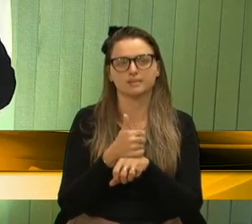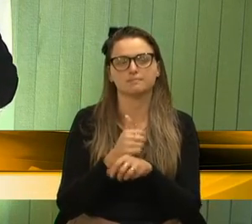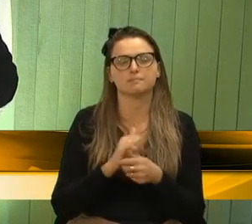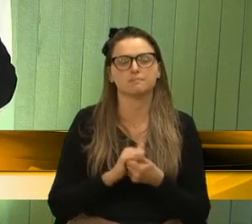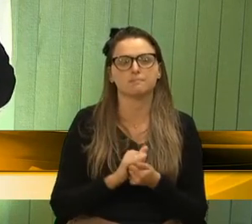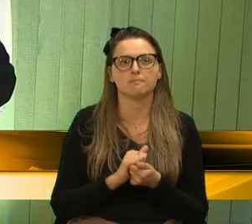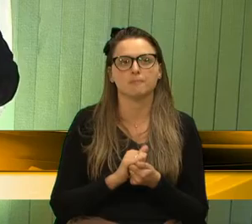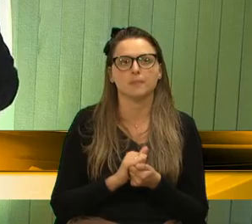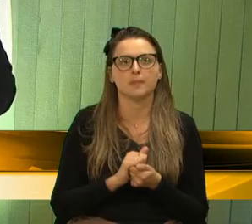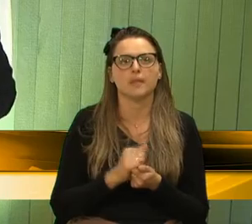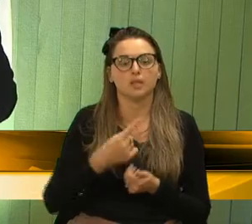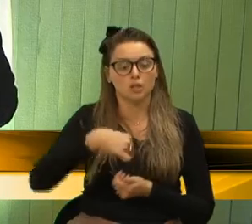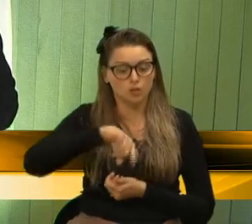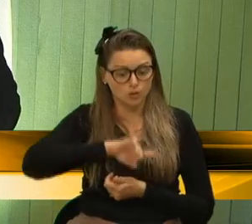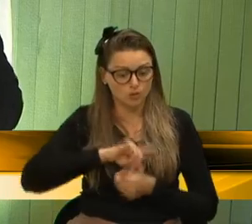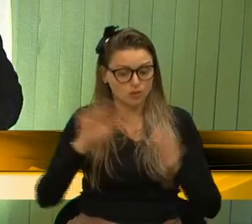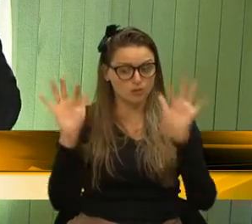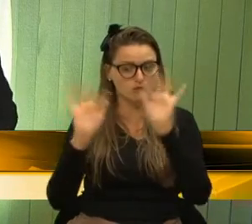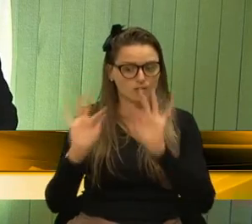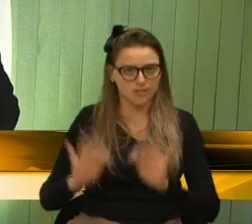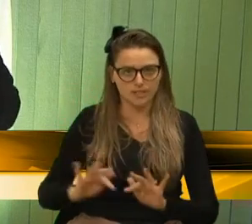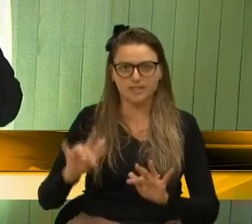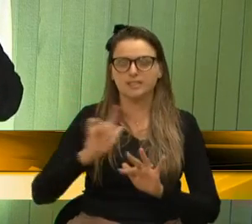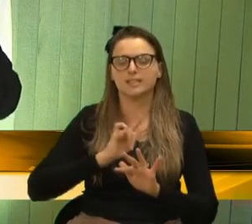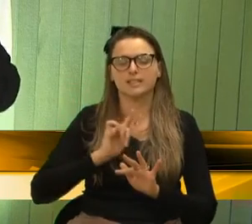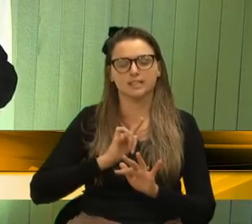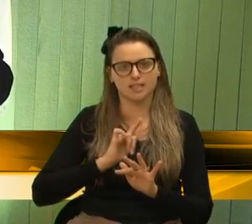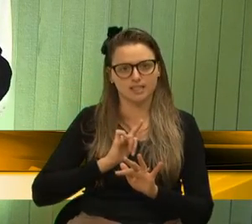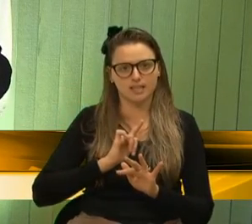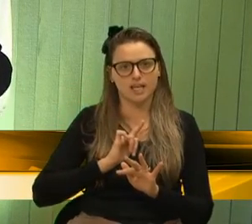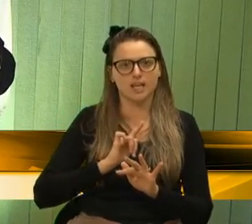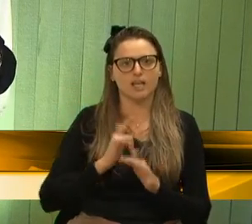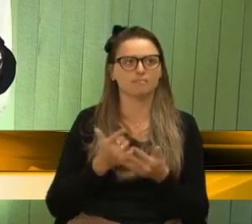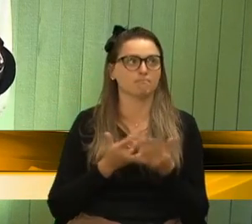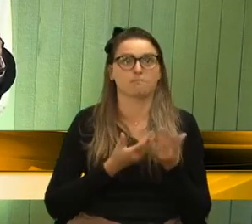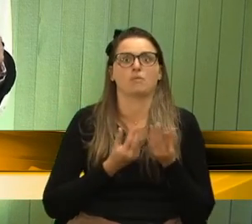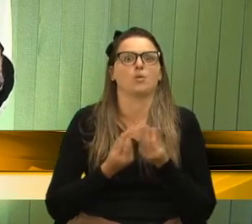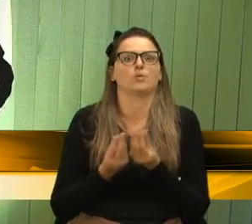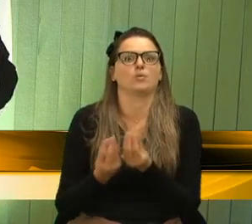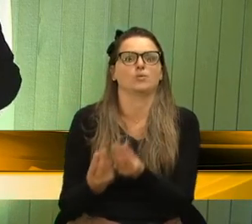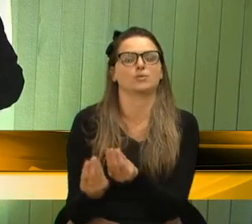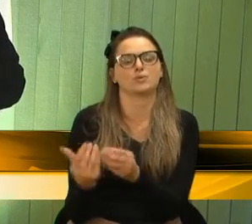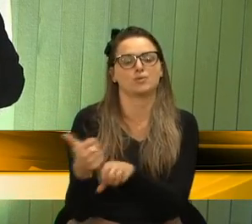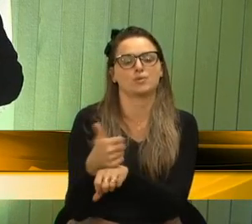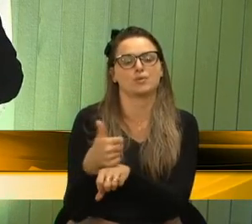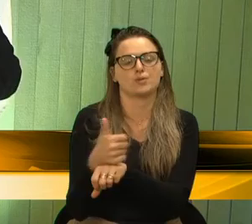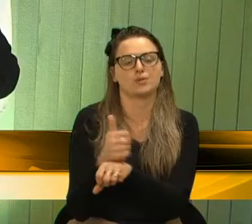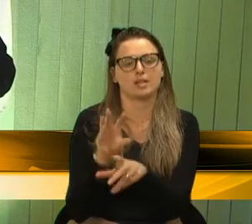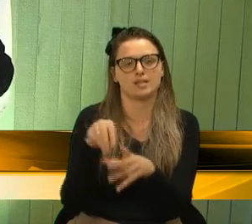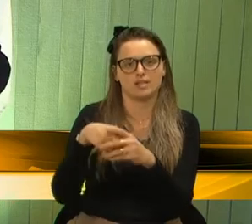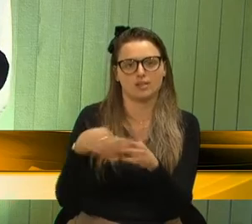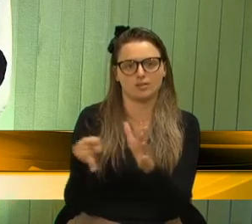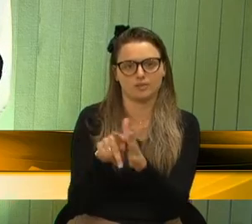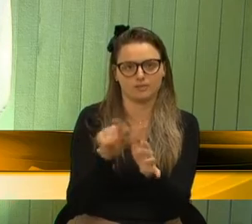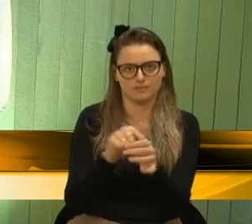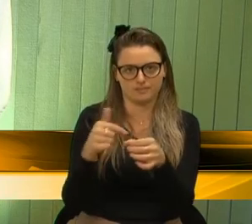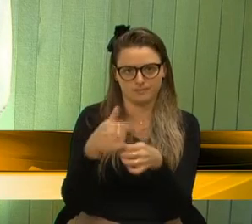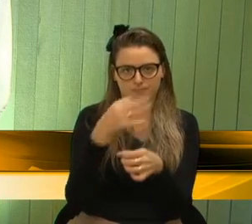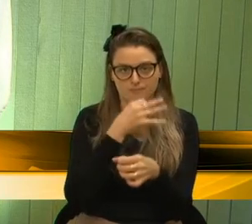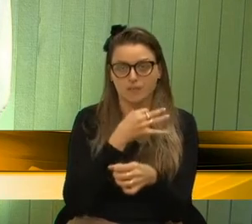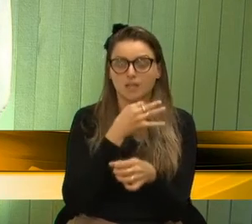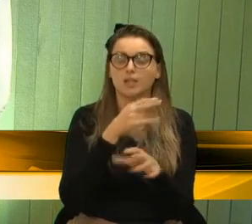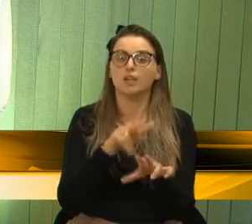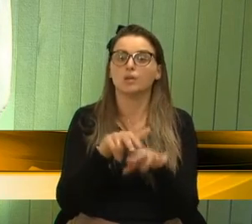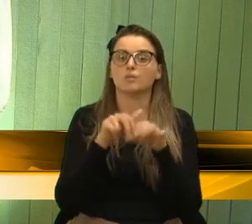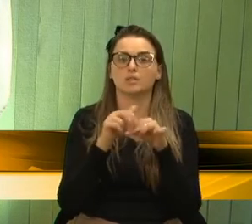cidade, nós somos felizes por ter essa pleiade de artistas em nossa cidade, vereador Edson. Então, face ao